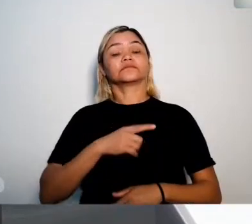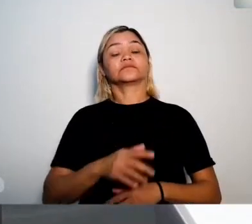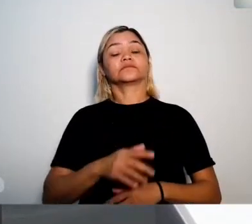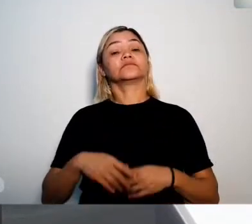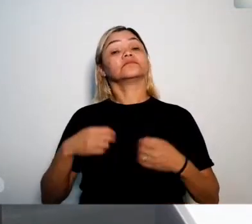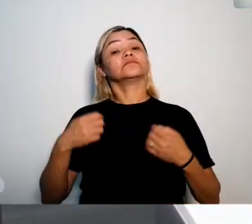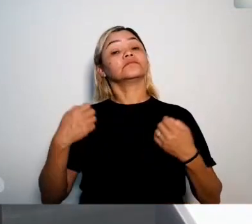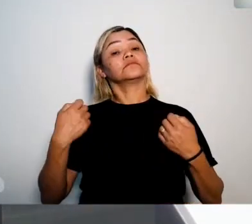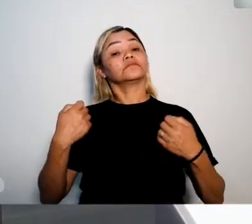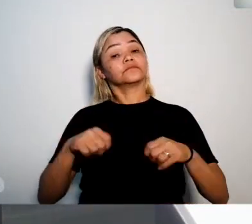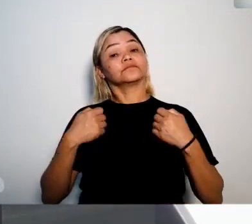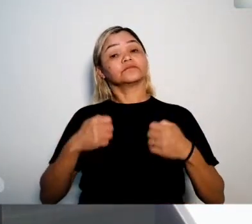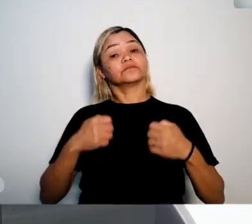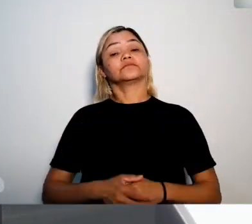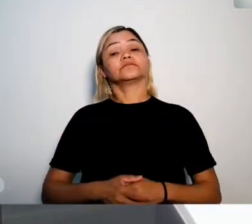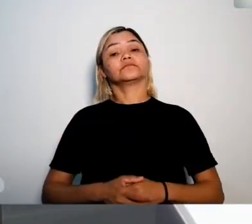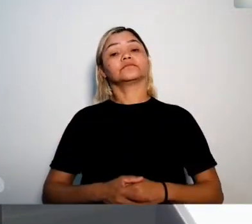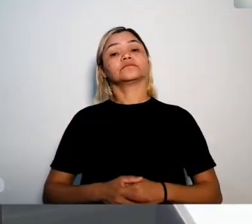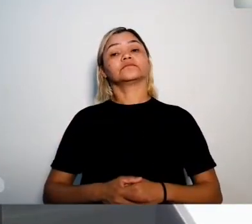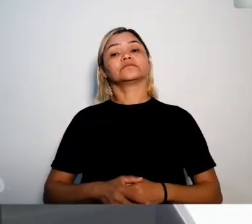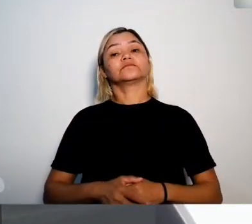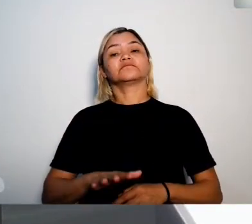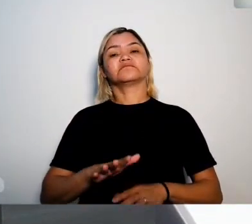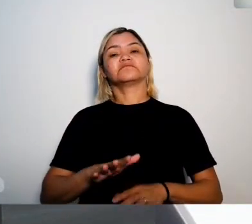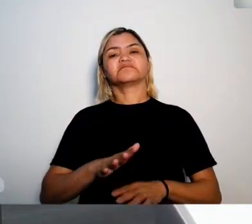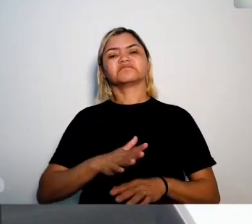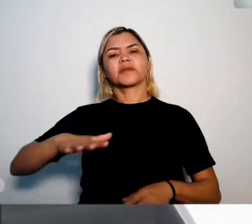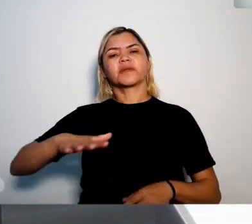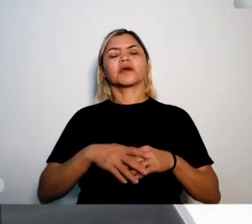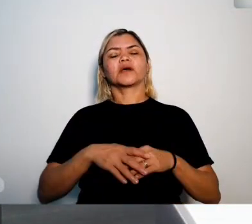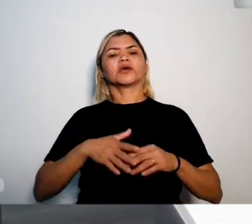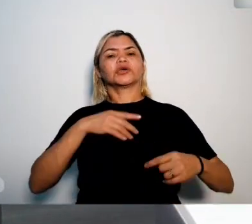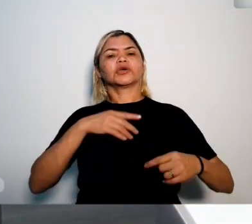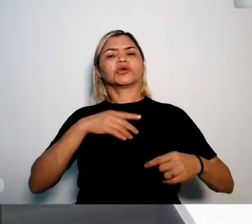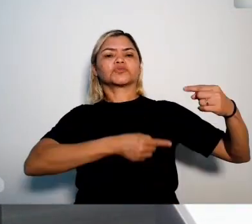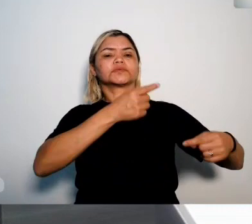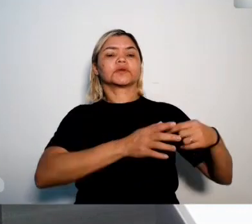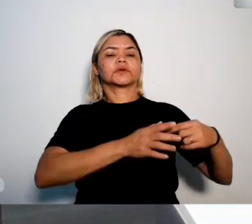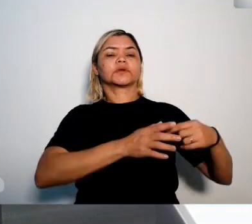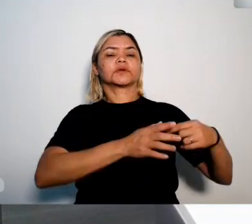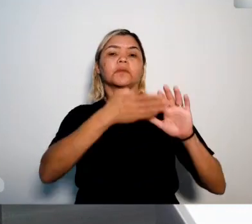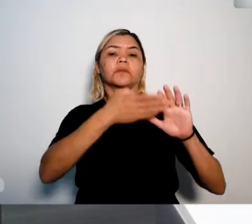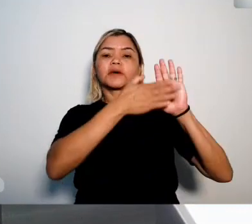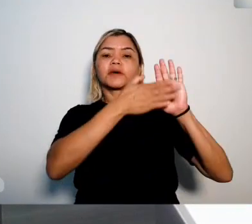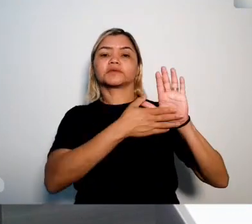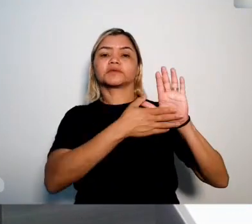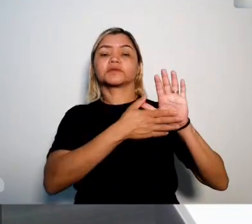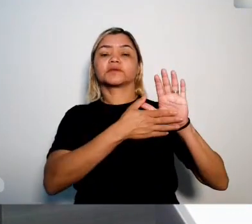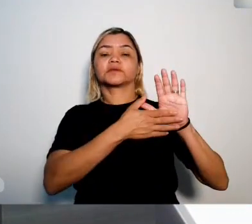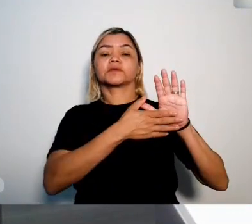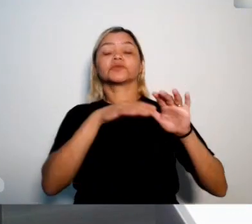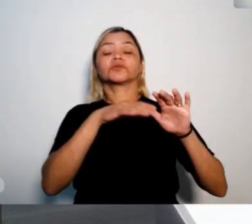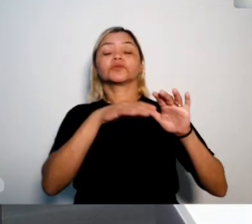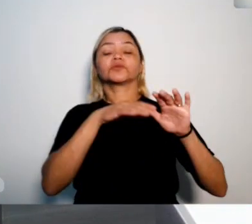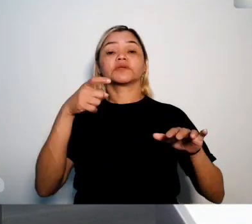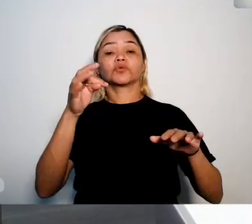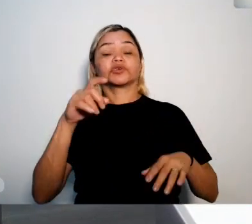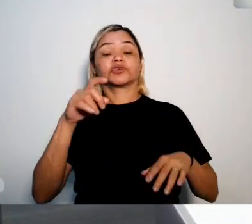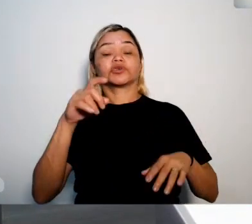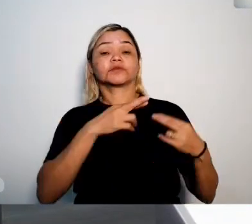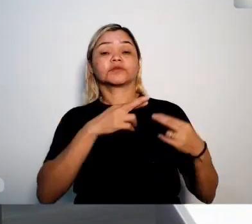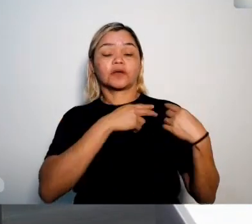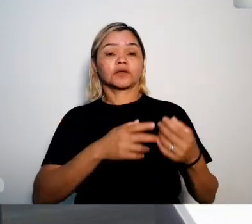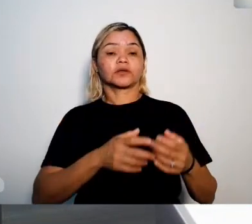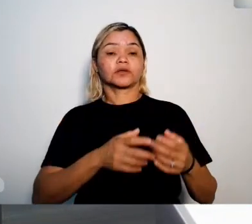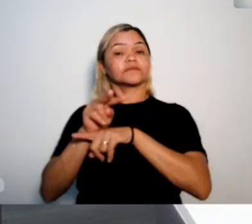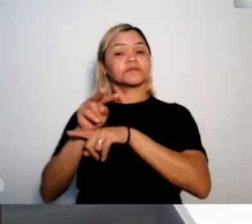pelo menos ampliar essa discussão e, mais do que isso, ter um parecer do Executivo, que vai ser responsabilizado por essa fiscalização, né,